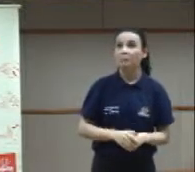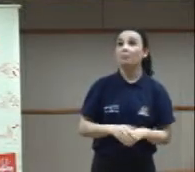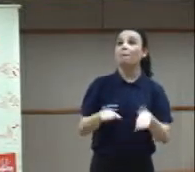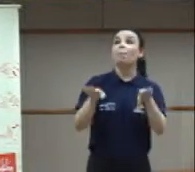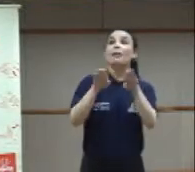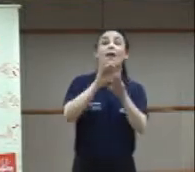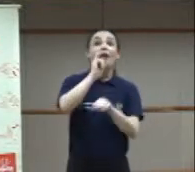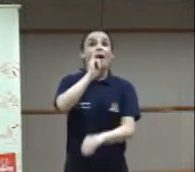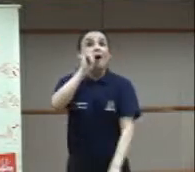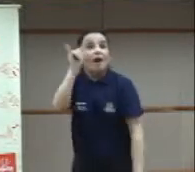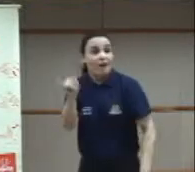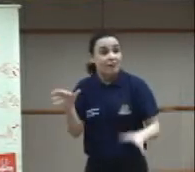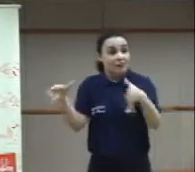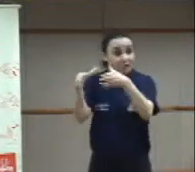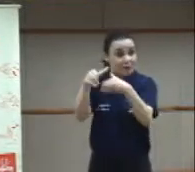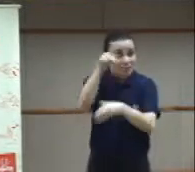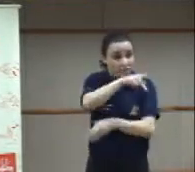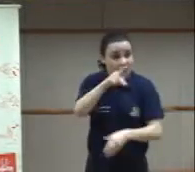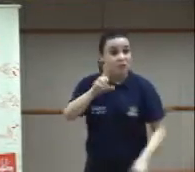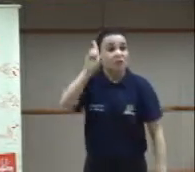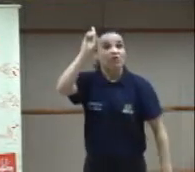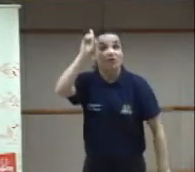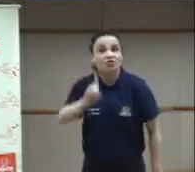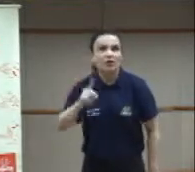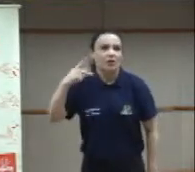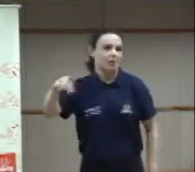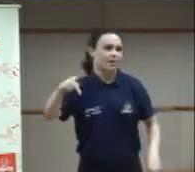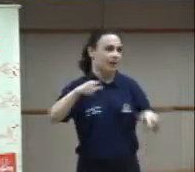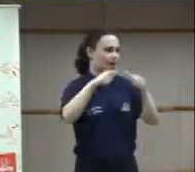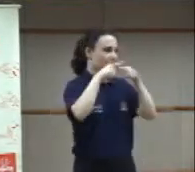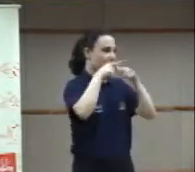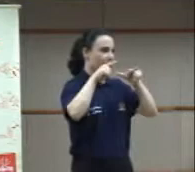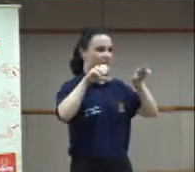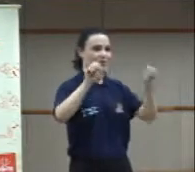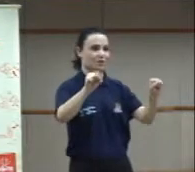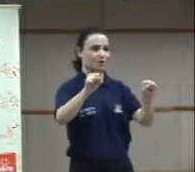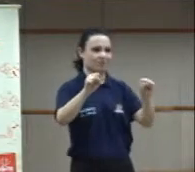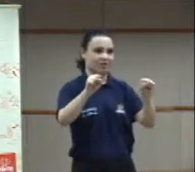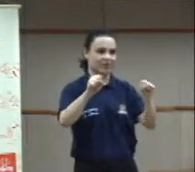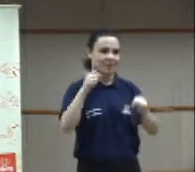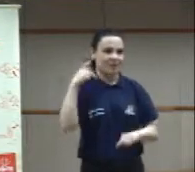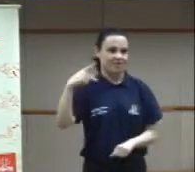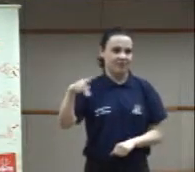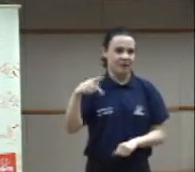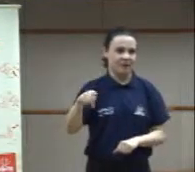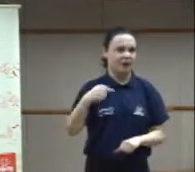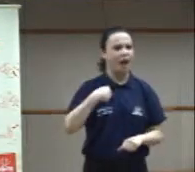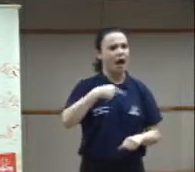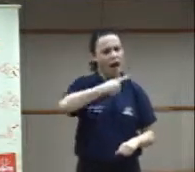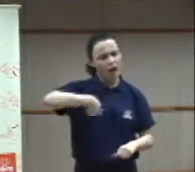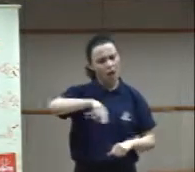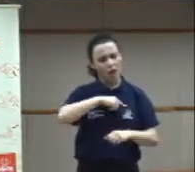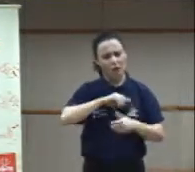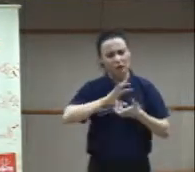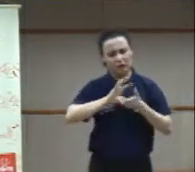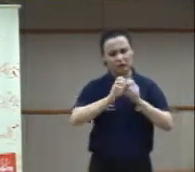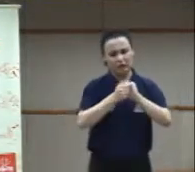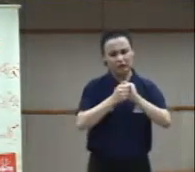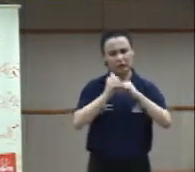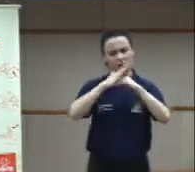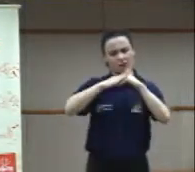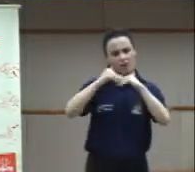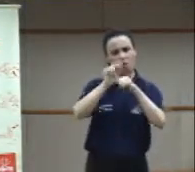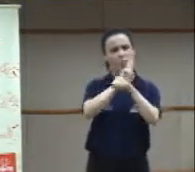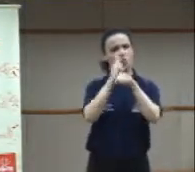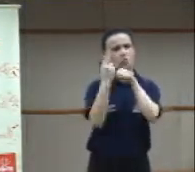alunos. Que isso não é porque nós somos bonzinhos, porque nós somos caridosos, que a instituição